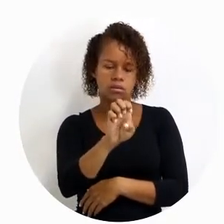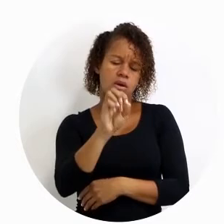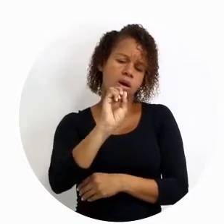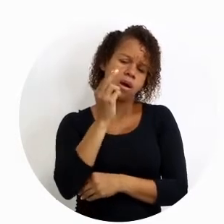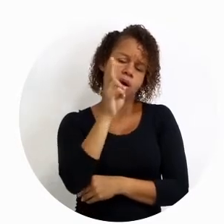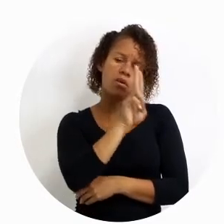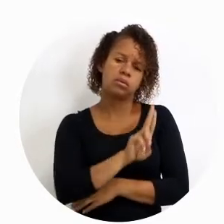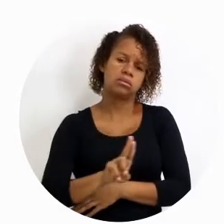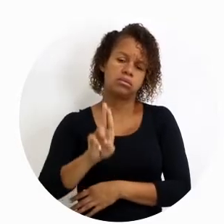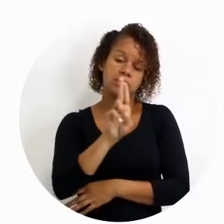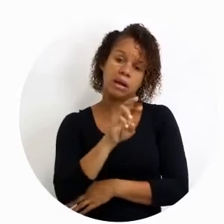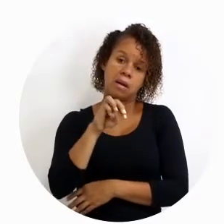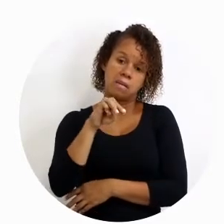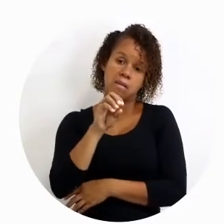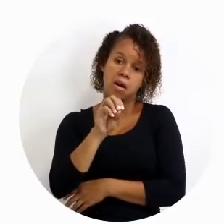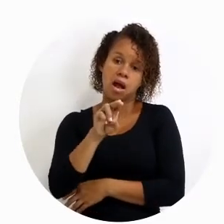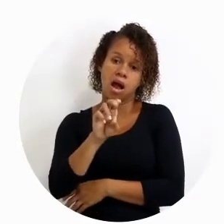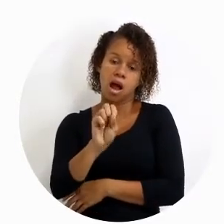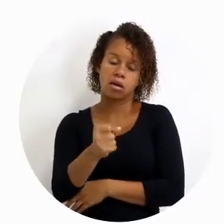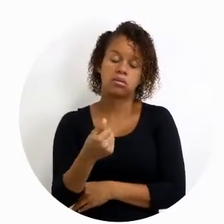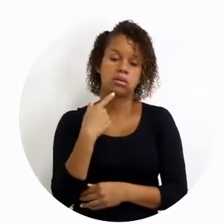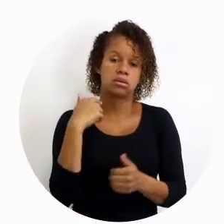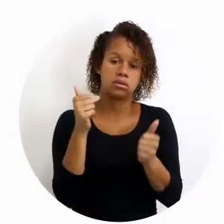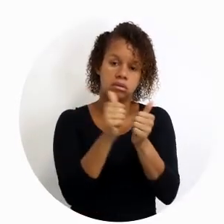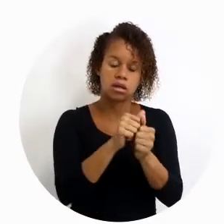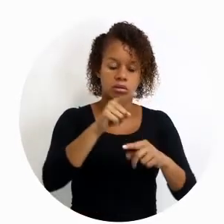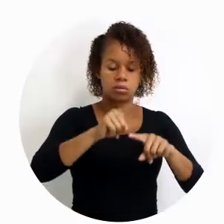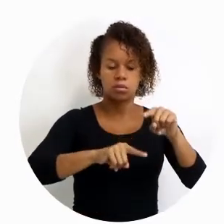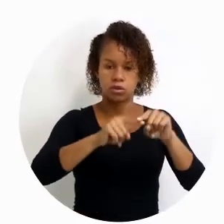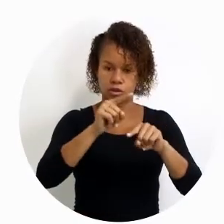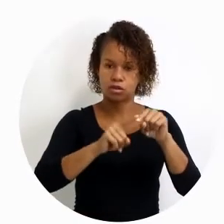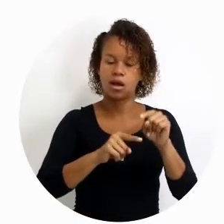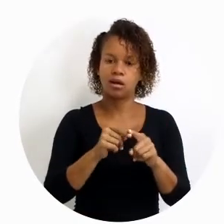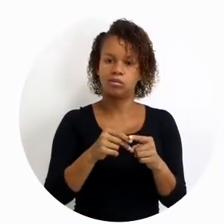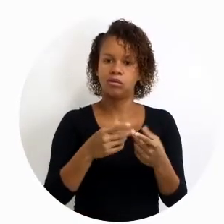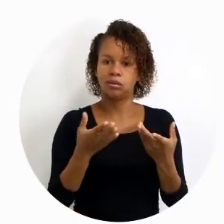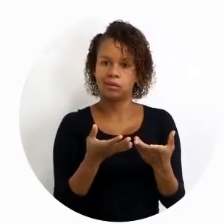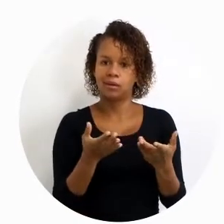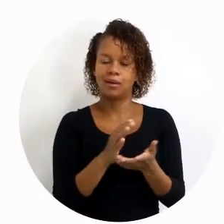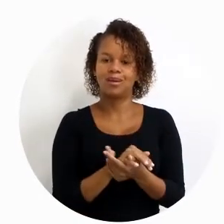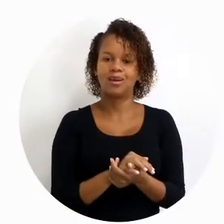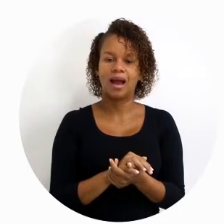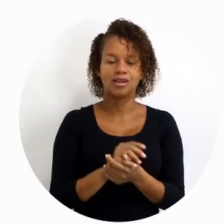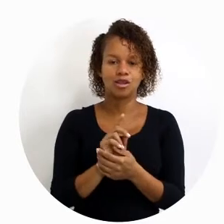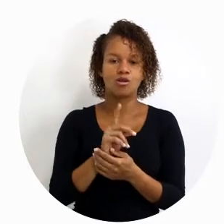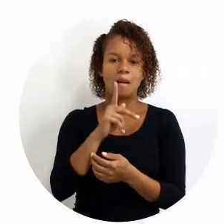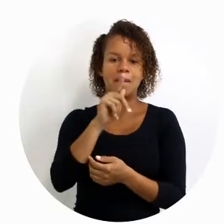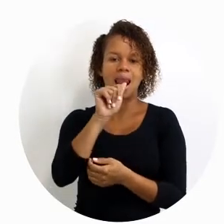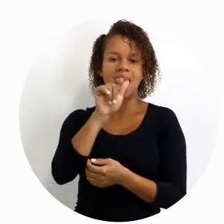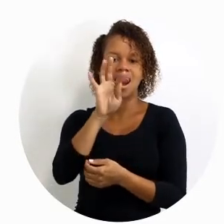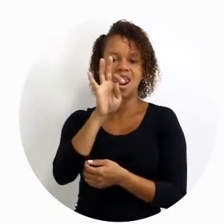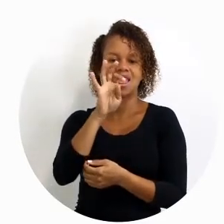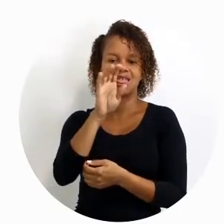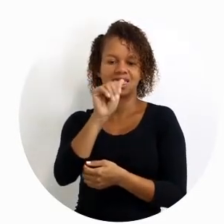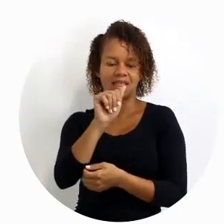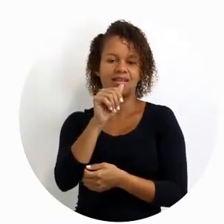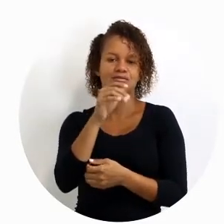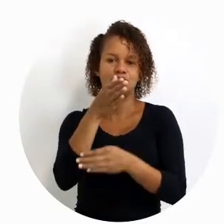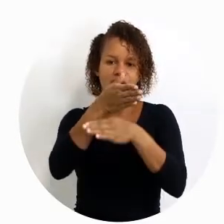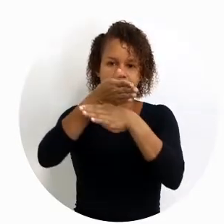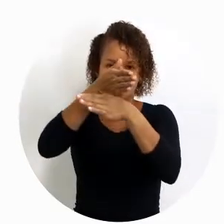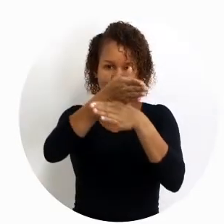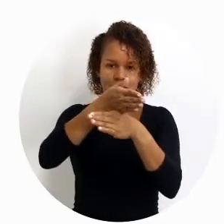Como, por exemplo, usar o scroll do mouse para se aproximar ou distanciar do objeto. No entanto, nós temos uma paleta câmera,